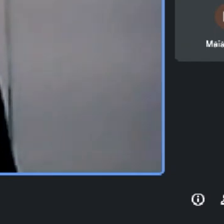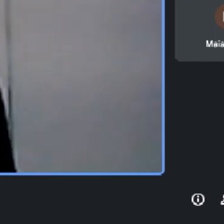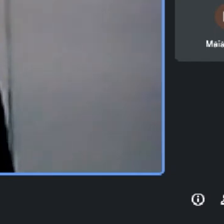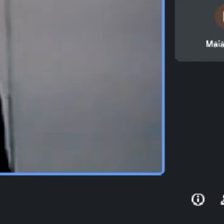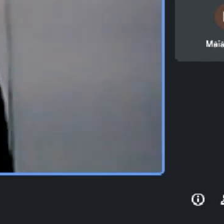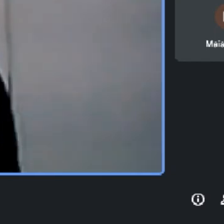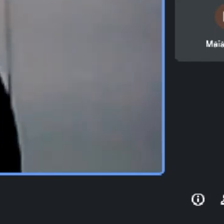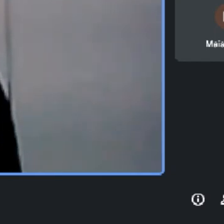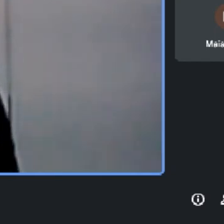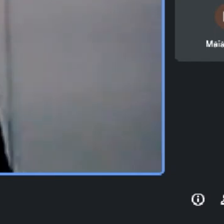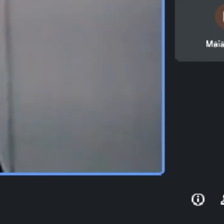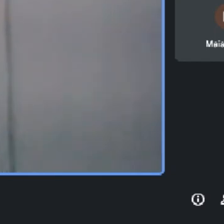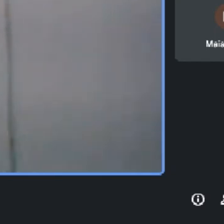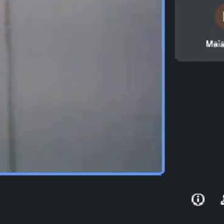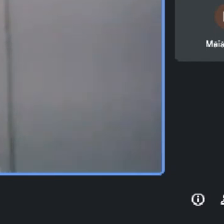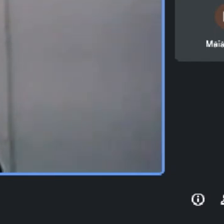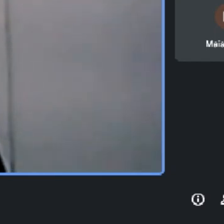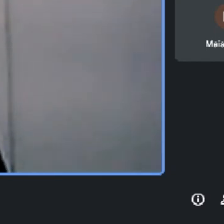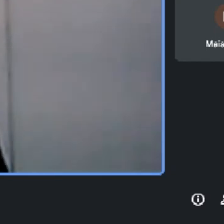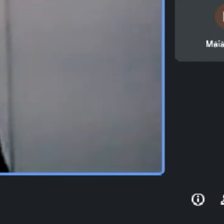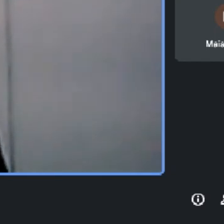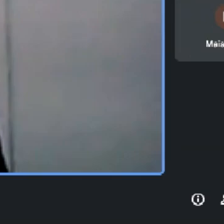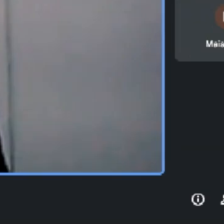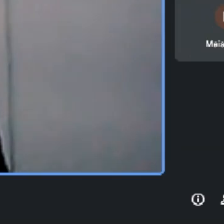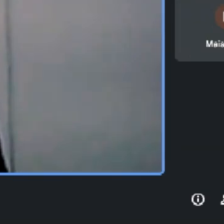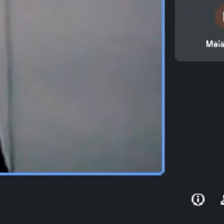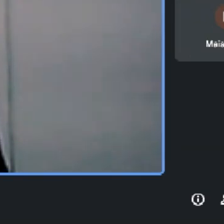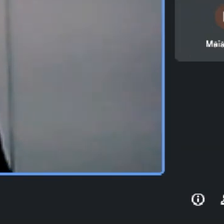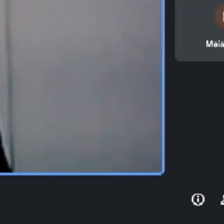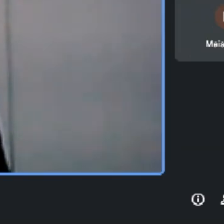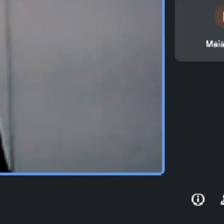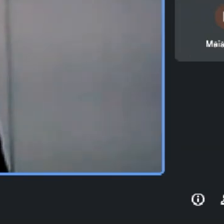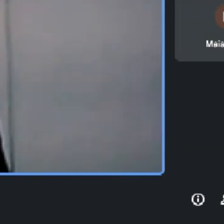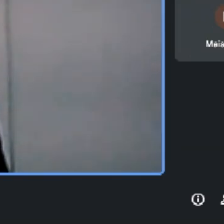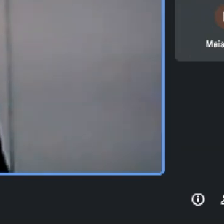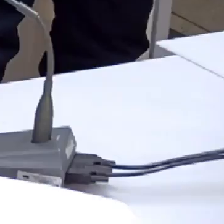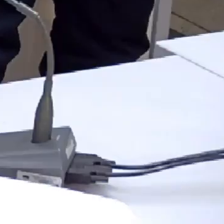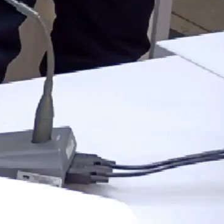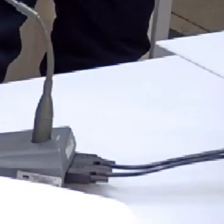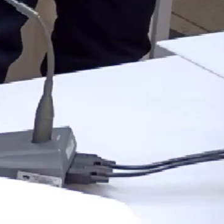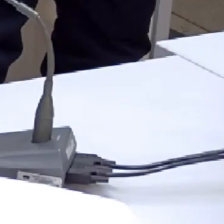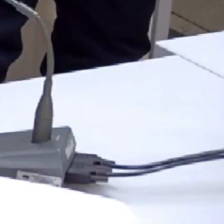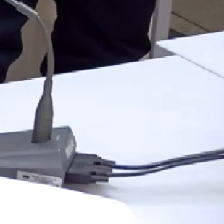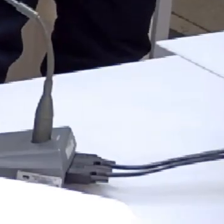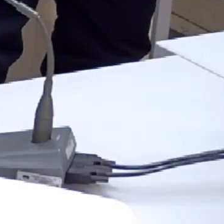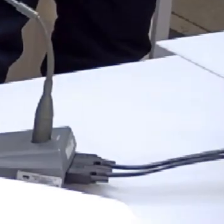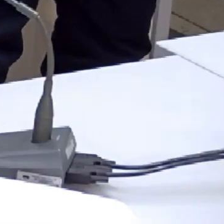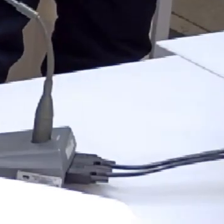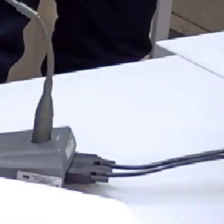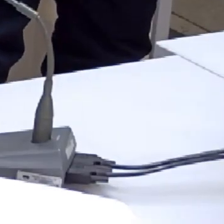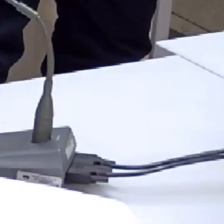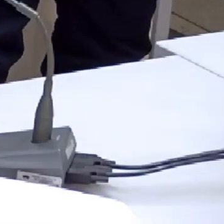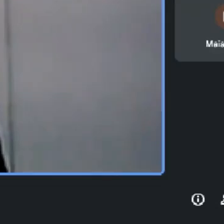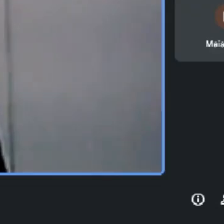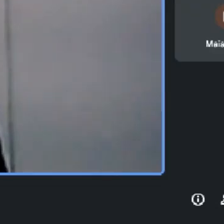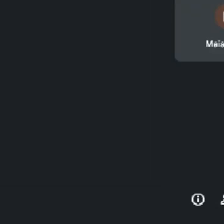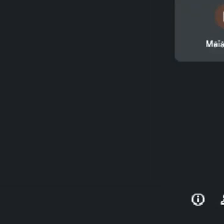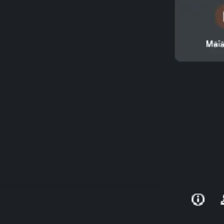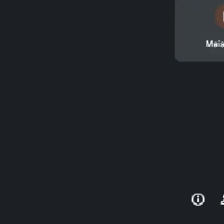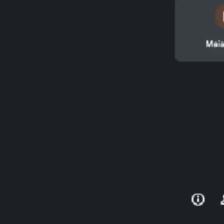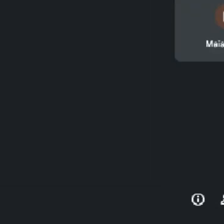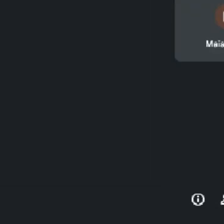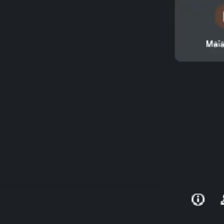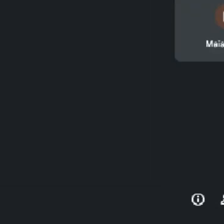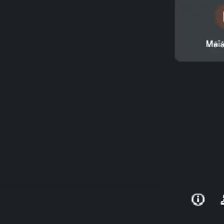vereador Jorge Santos. Em discussão. Em votação, como voto, vereador Preto. De acordo. Henrique Braga.